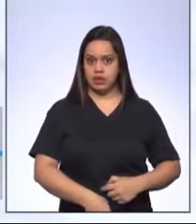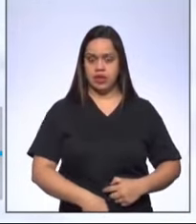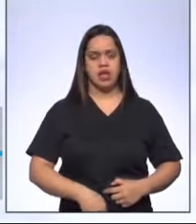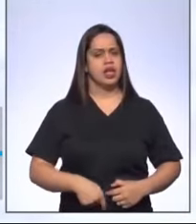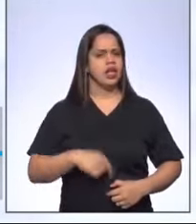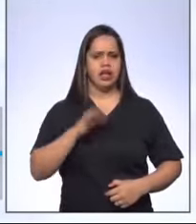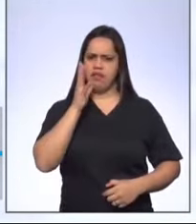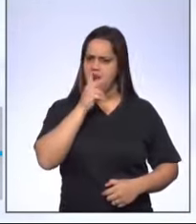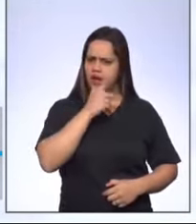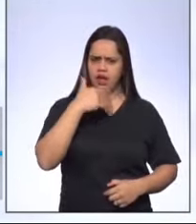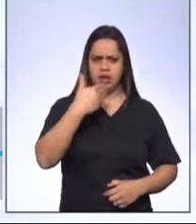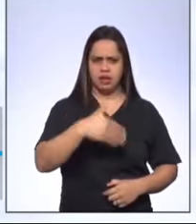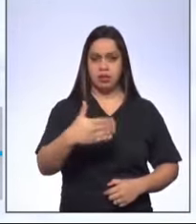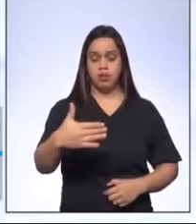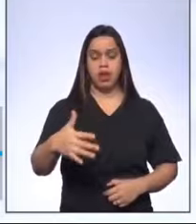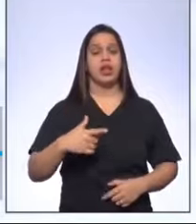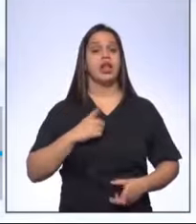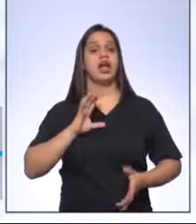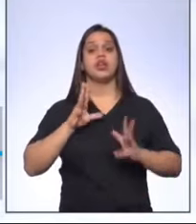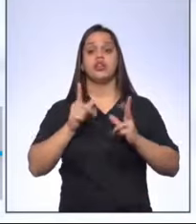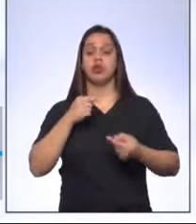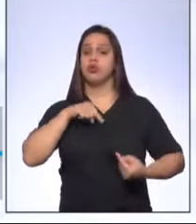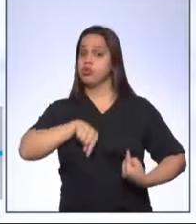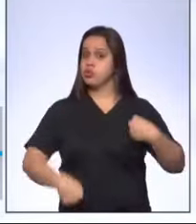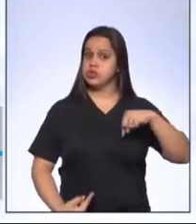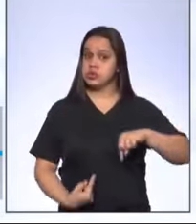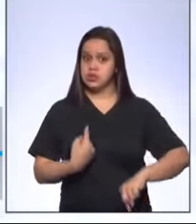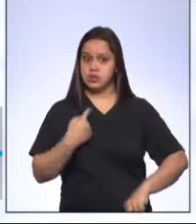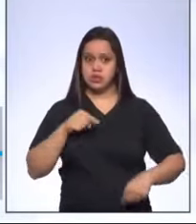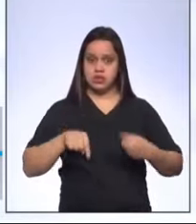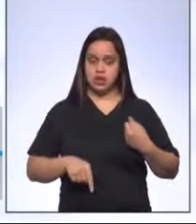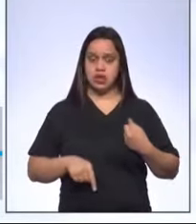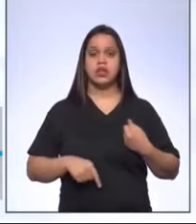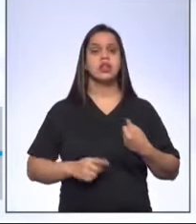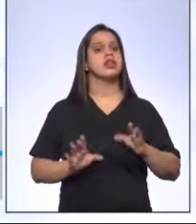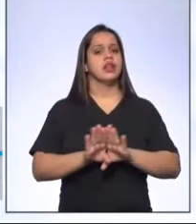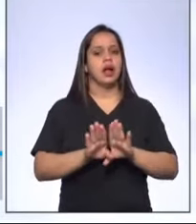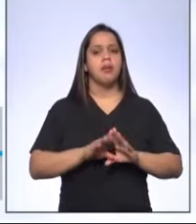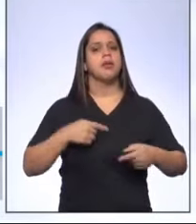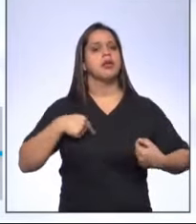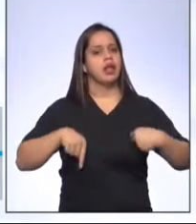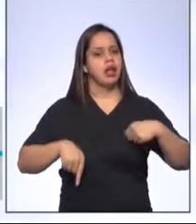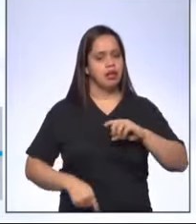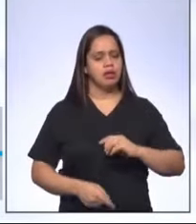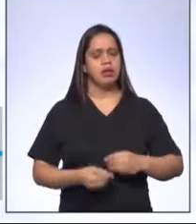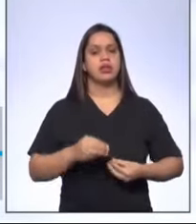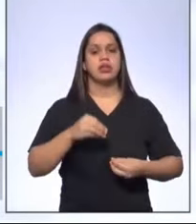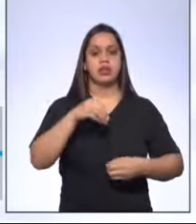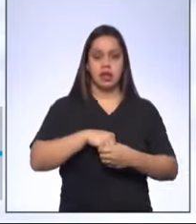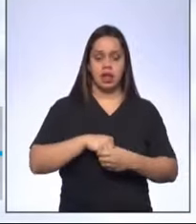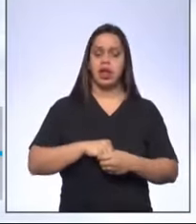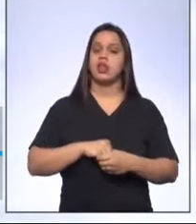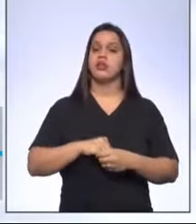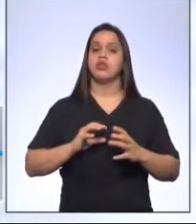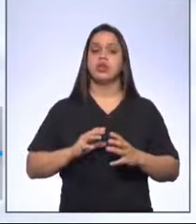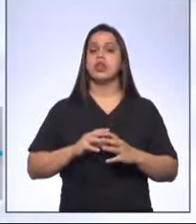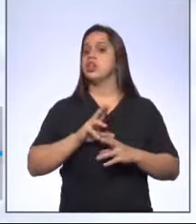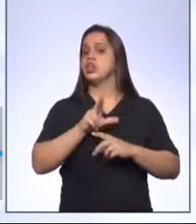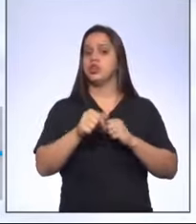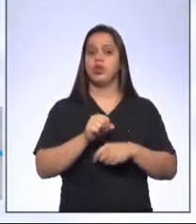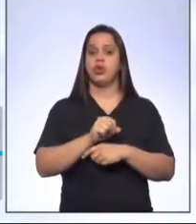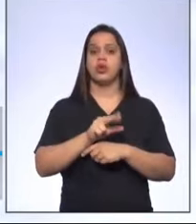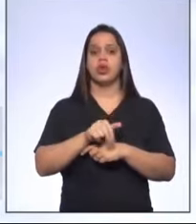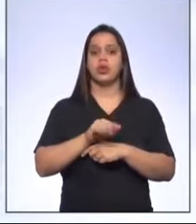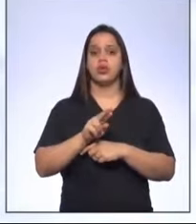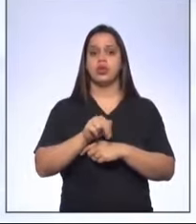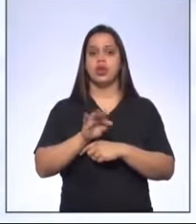aí o sangue passa aí, pega esses nutrientes e leva célula a célula. Tudo bem? Depois a gente tem o intestino